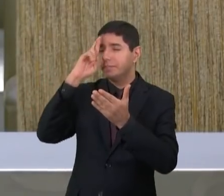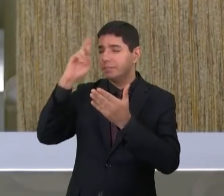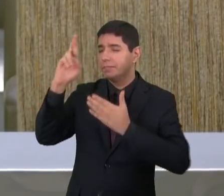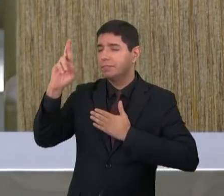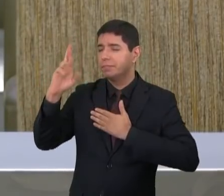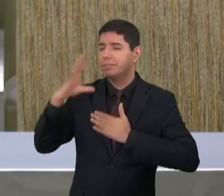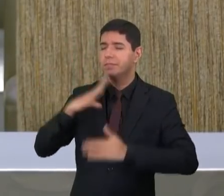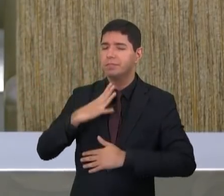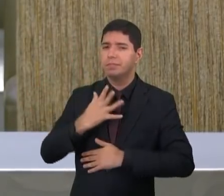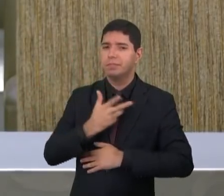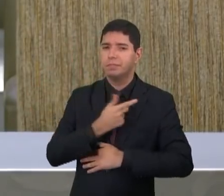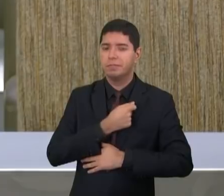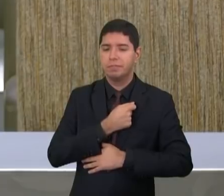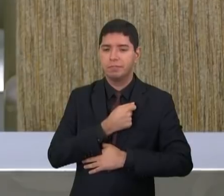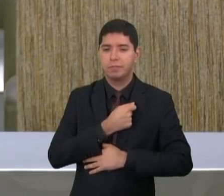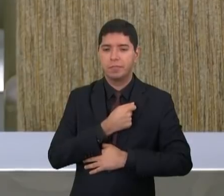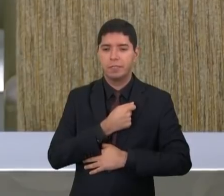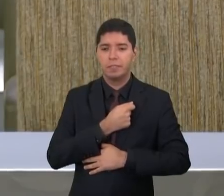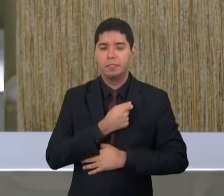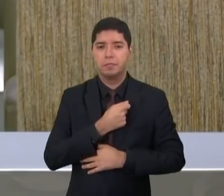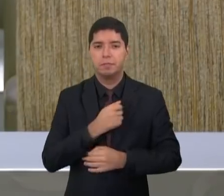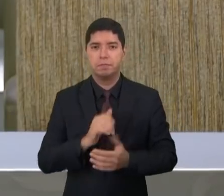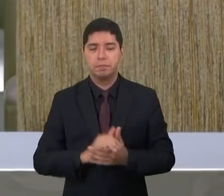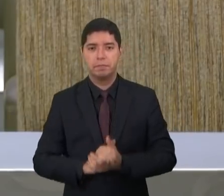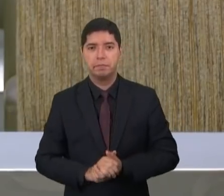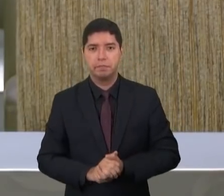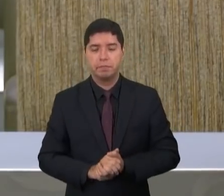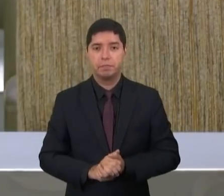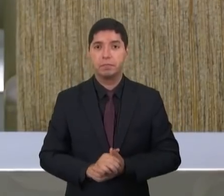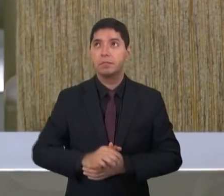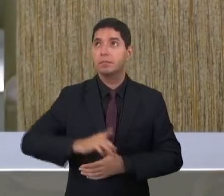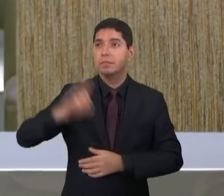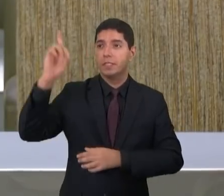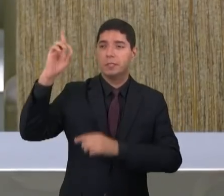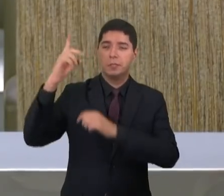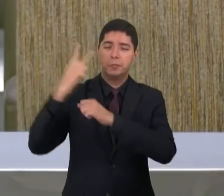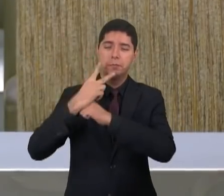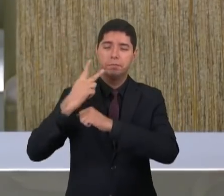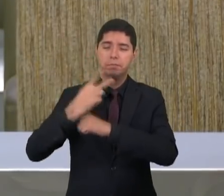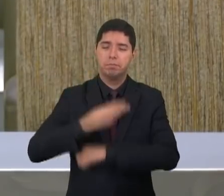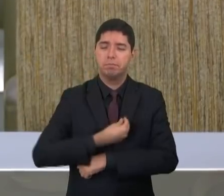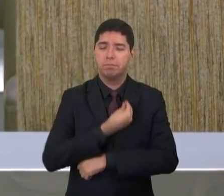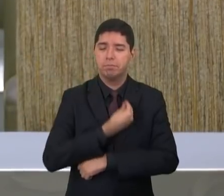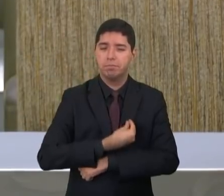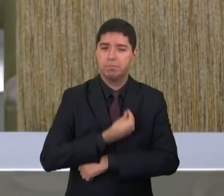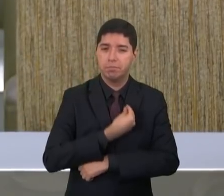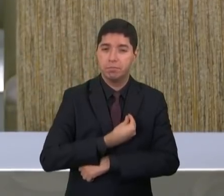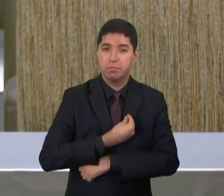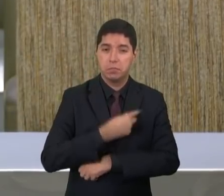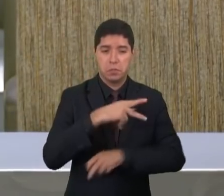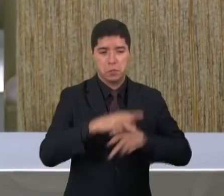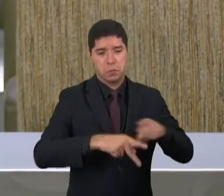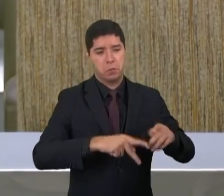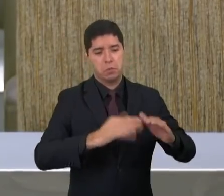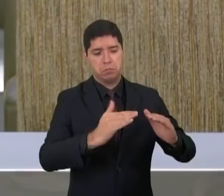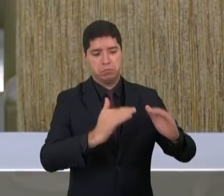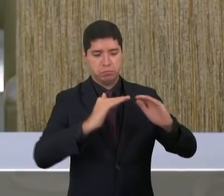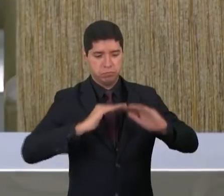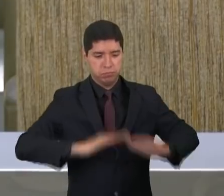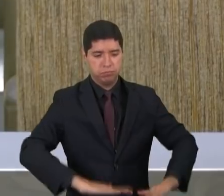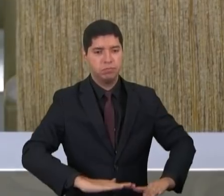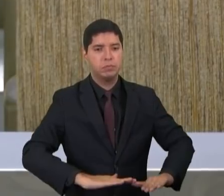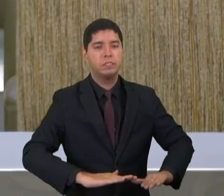salvação. É Deus quem me vinga inteiramente e sujeita os povos debaixo de mim, o que